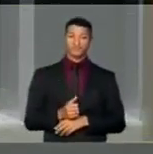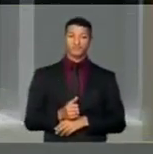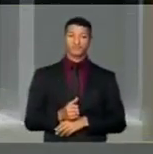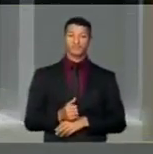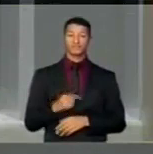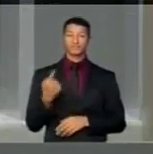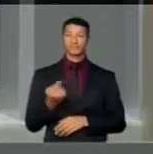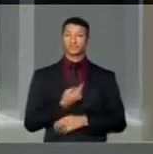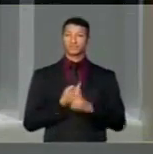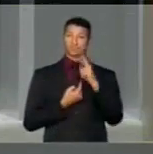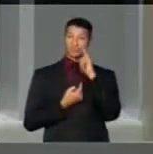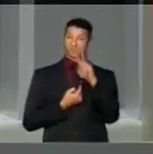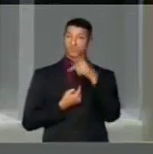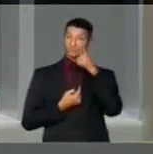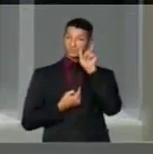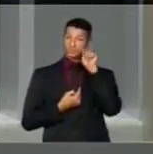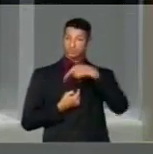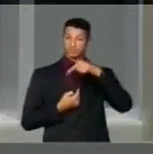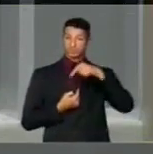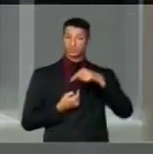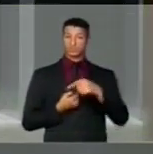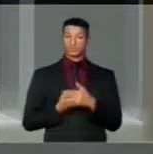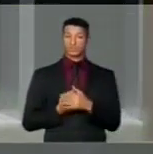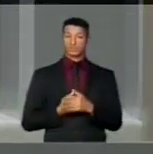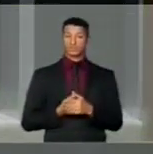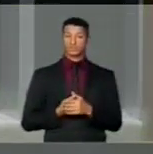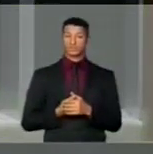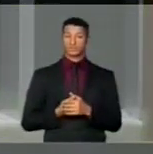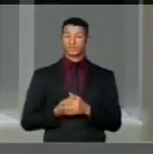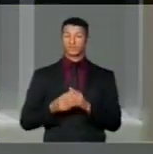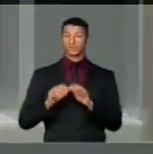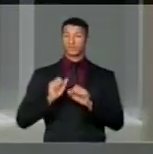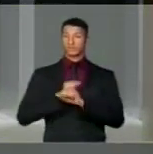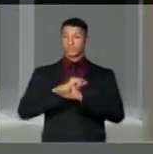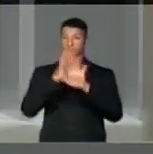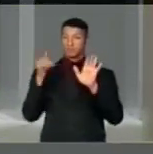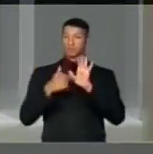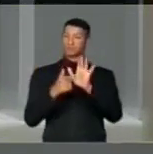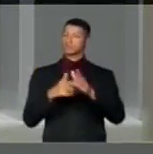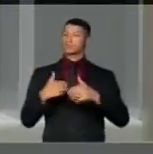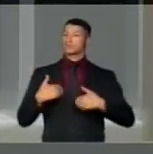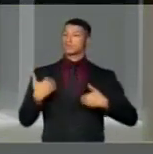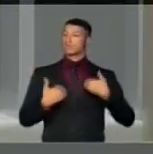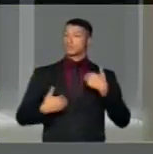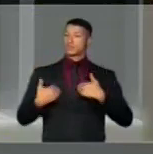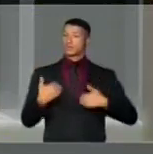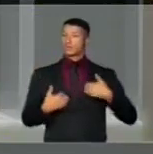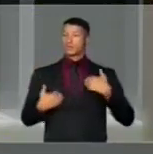E aí nós vimos ontem aqui uma clara demonstração desse desespero.